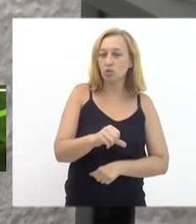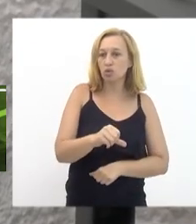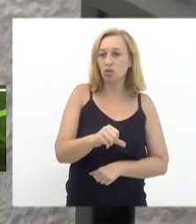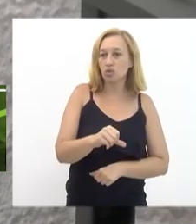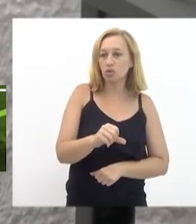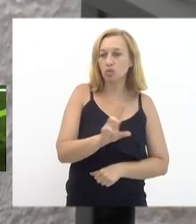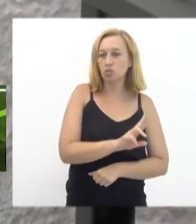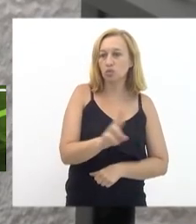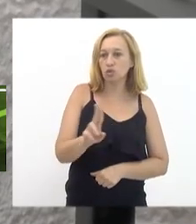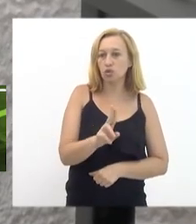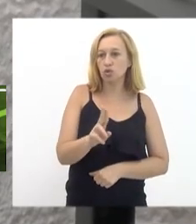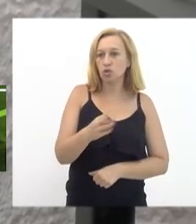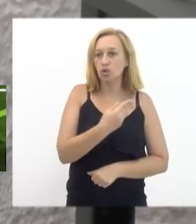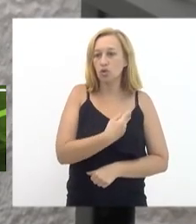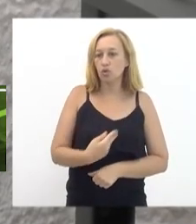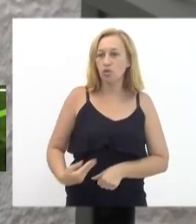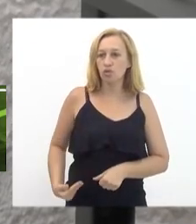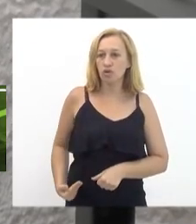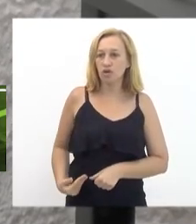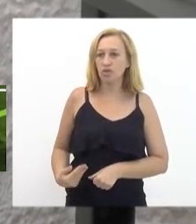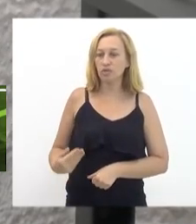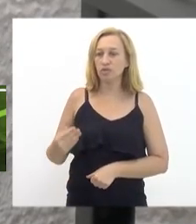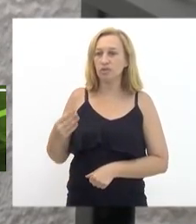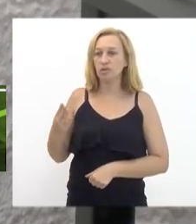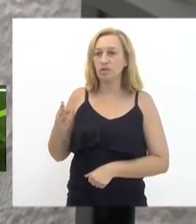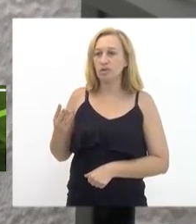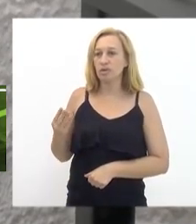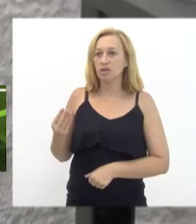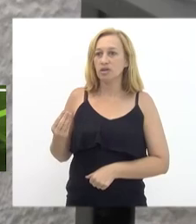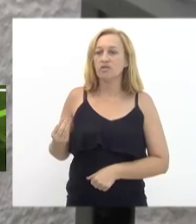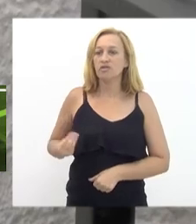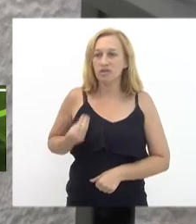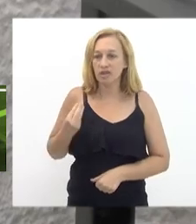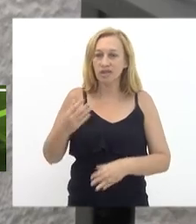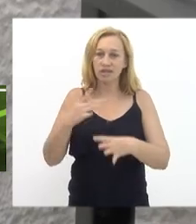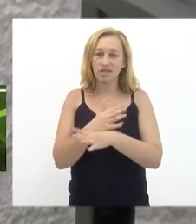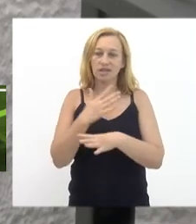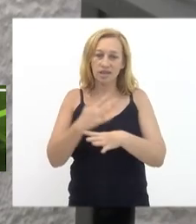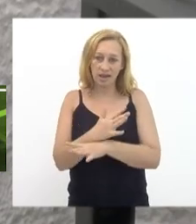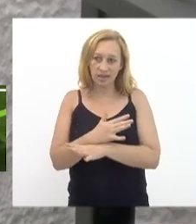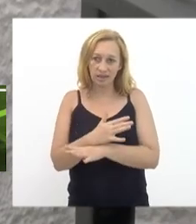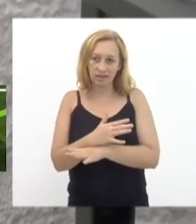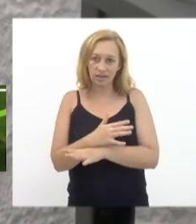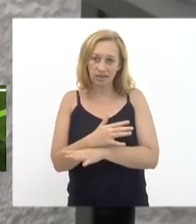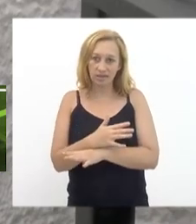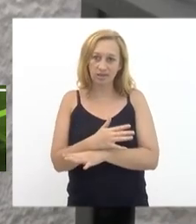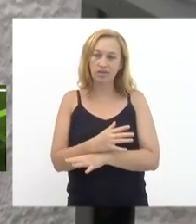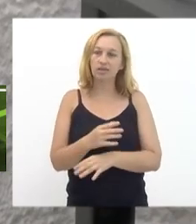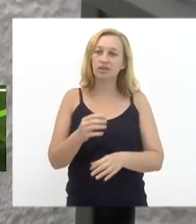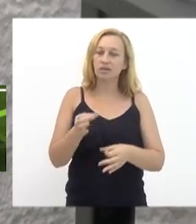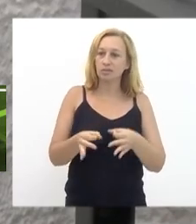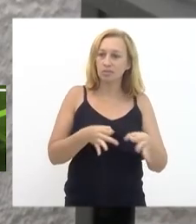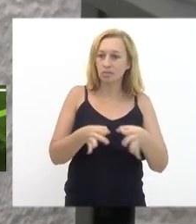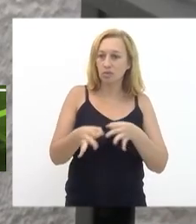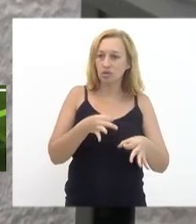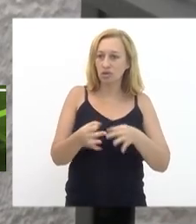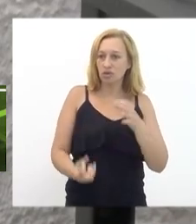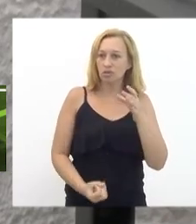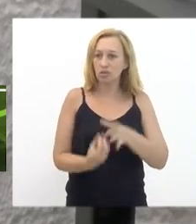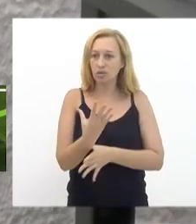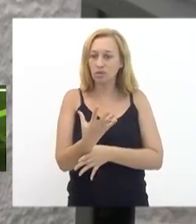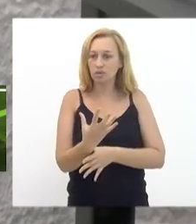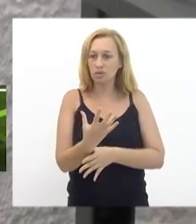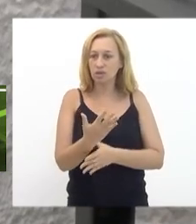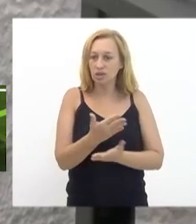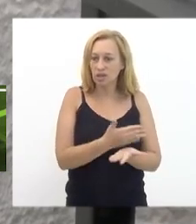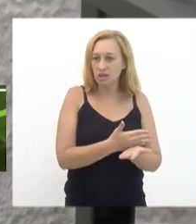presente mudou para governo presente na cidade então não existe o intensidade nós fizemos o projeto programa ficou pronto na hora